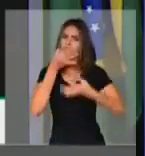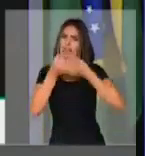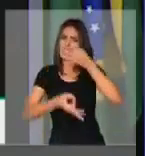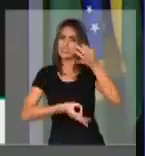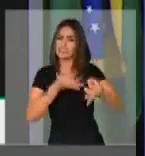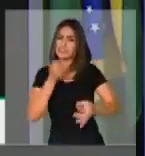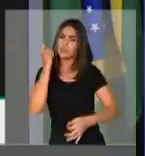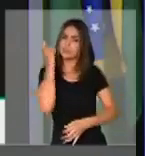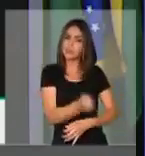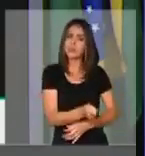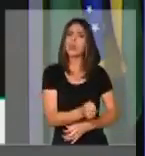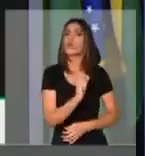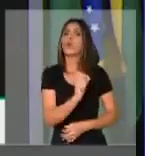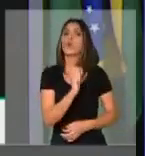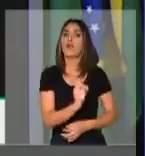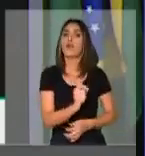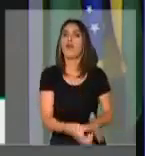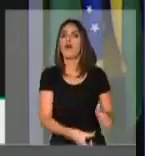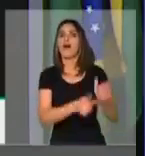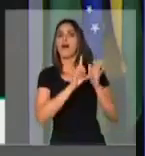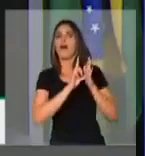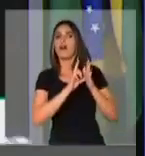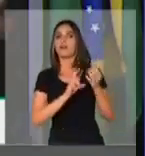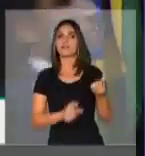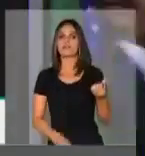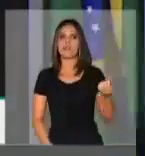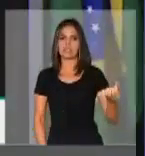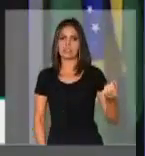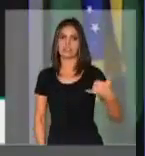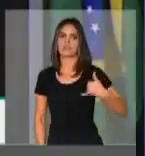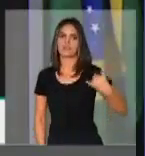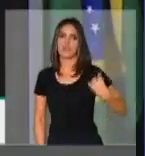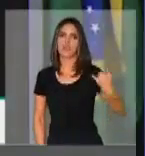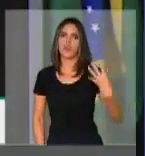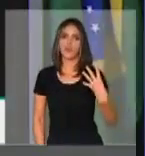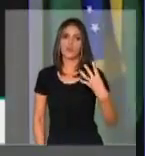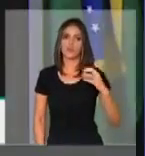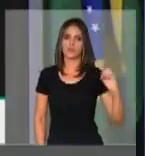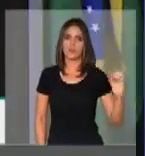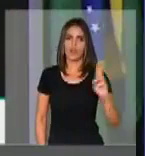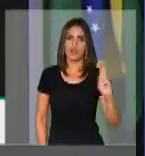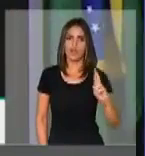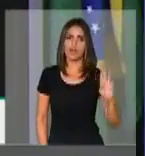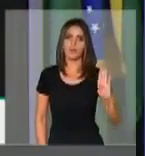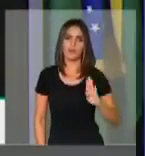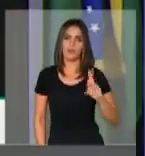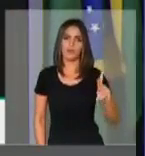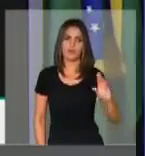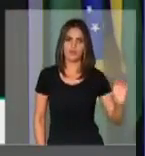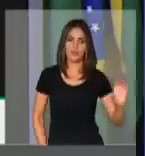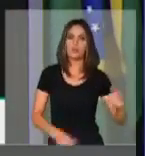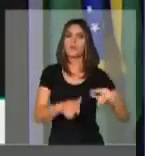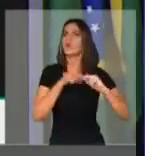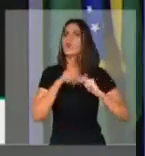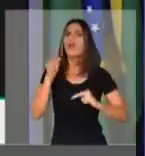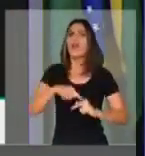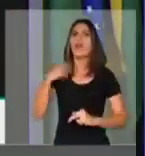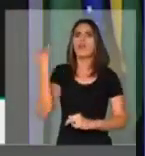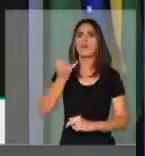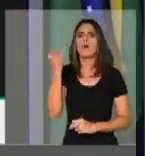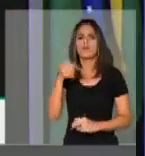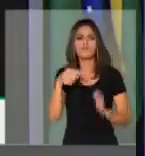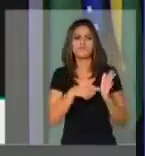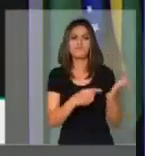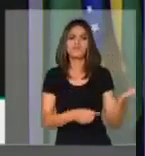duras em reação à antecipação a partir dos 60 anos de R$400 a título do BPC, em razão dessa importância